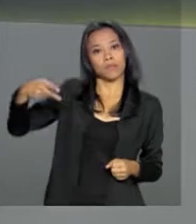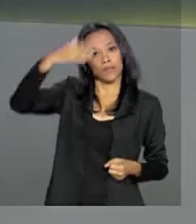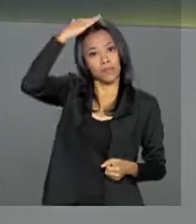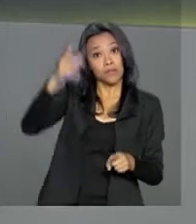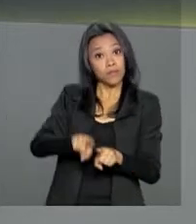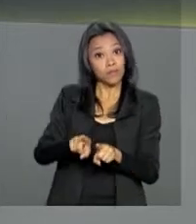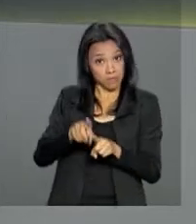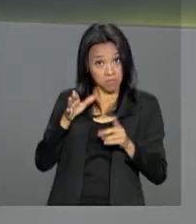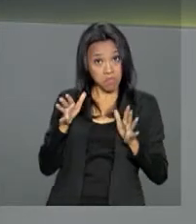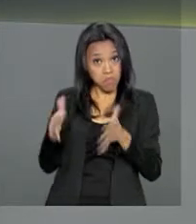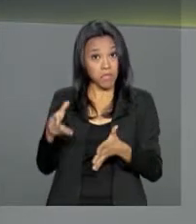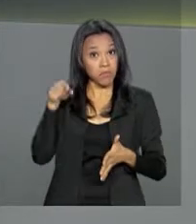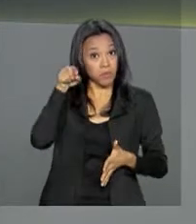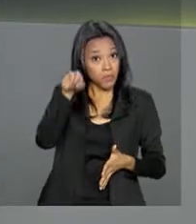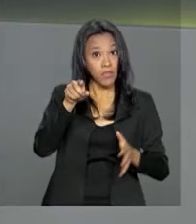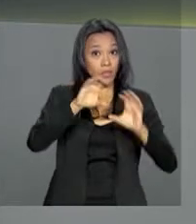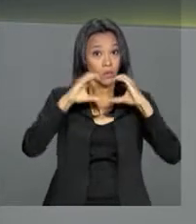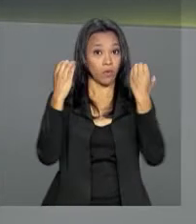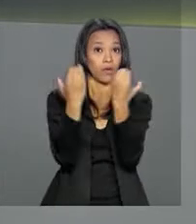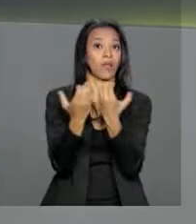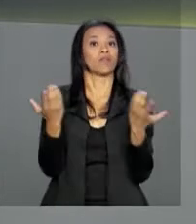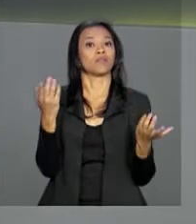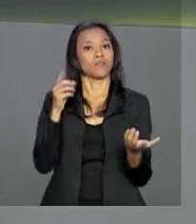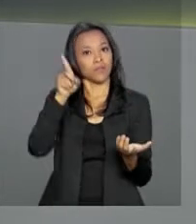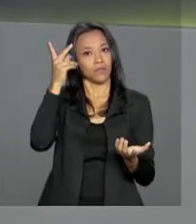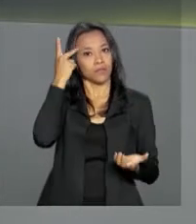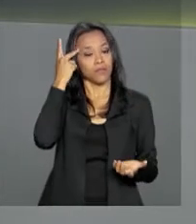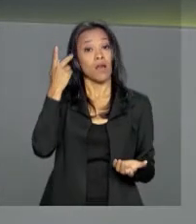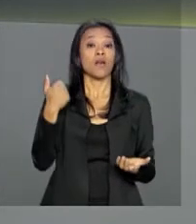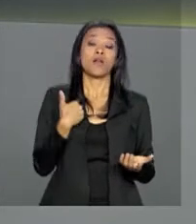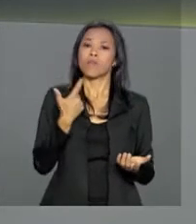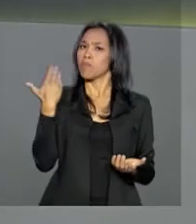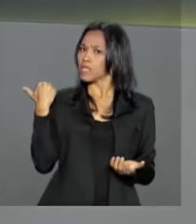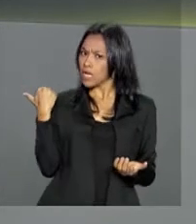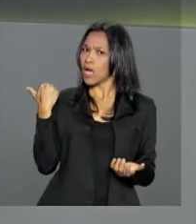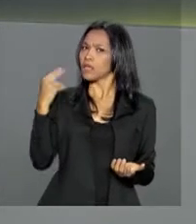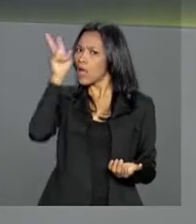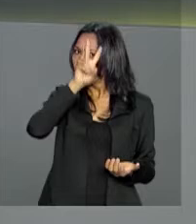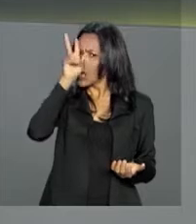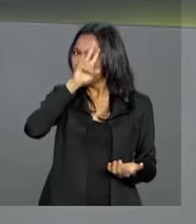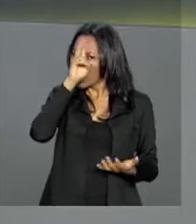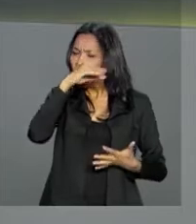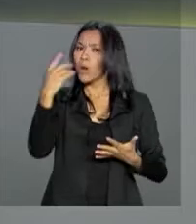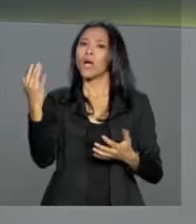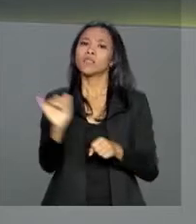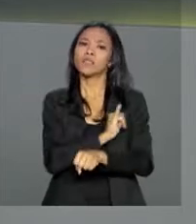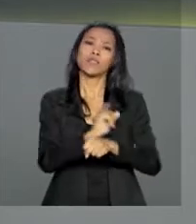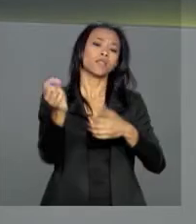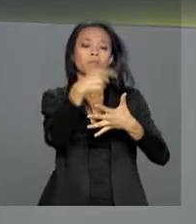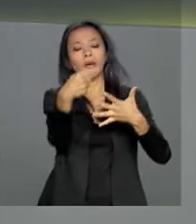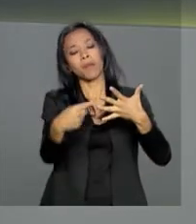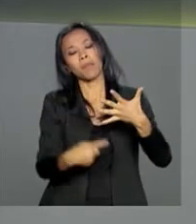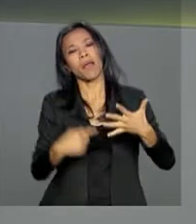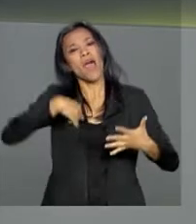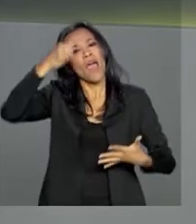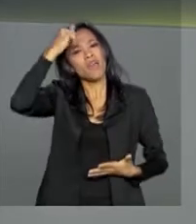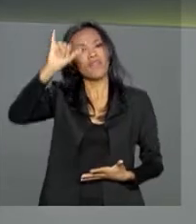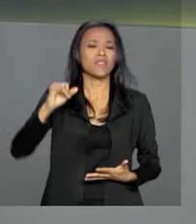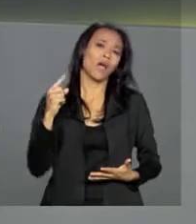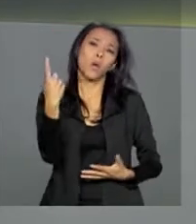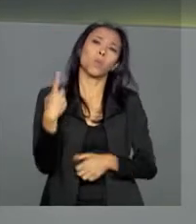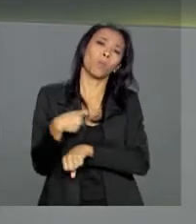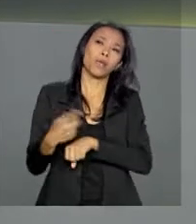desse congresso do aço na ocasião o presidente temer lembrou as medidas brasileiras contra o protecionismo de outros